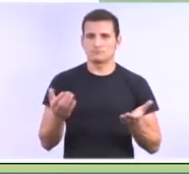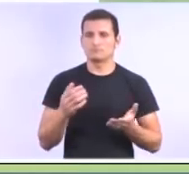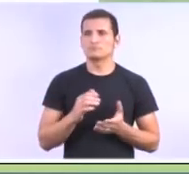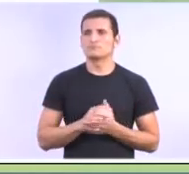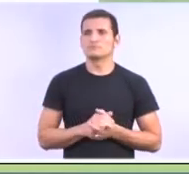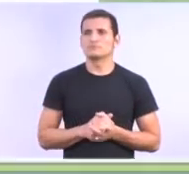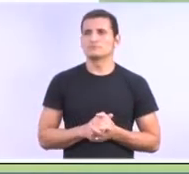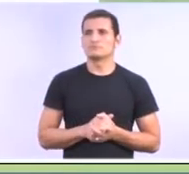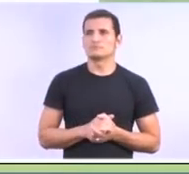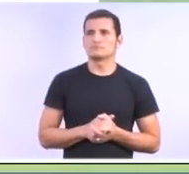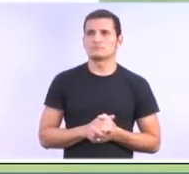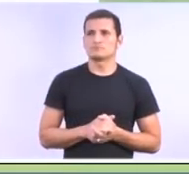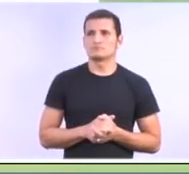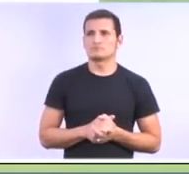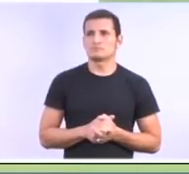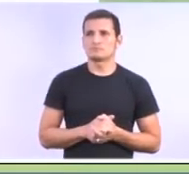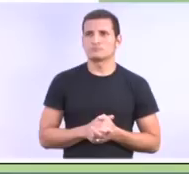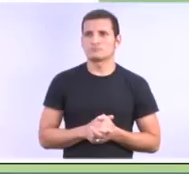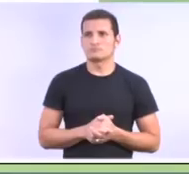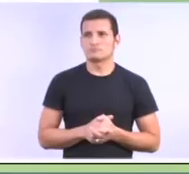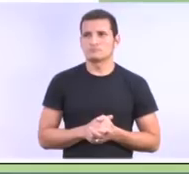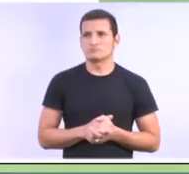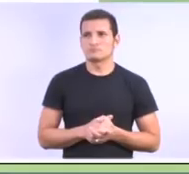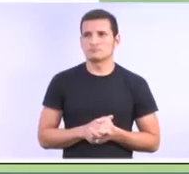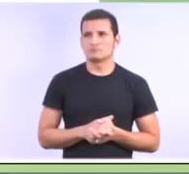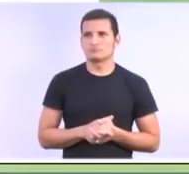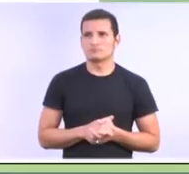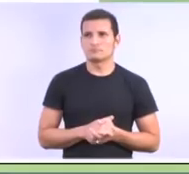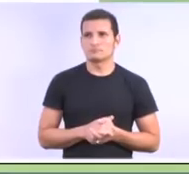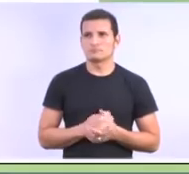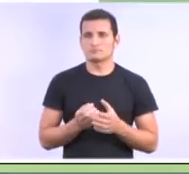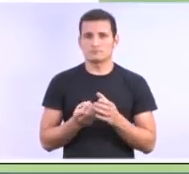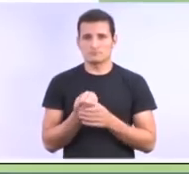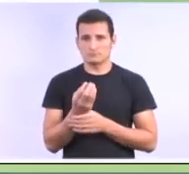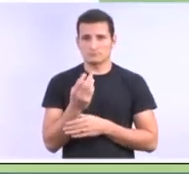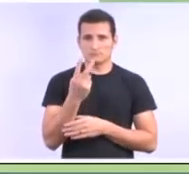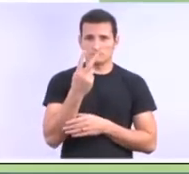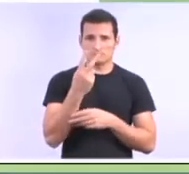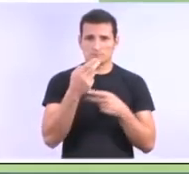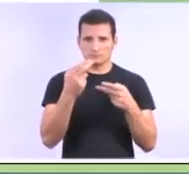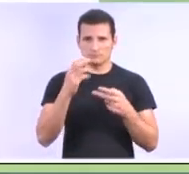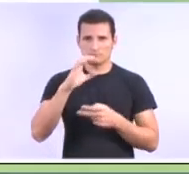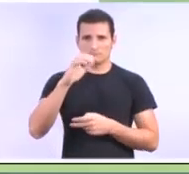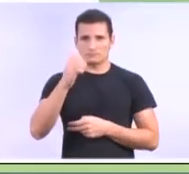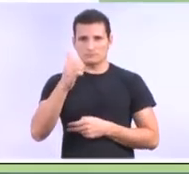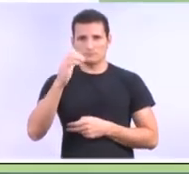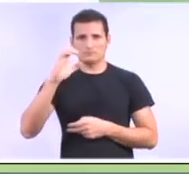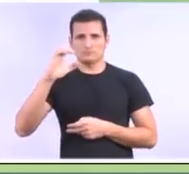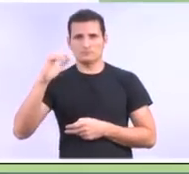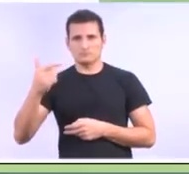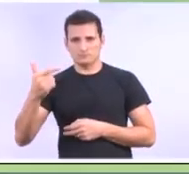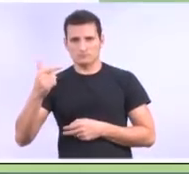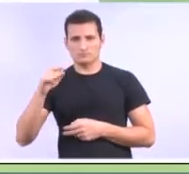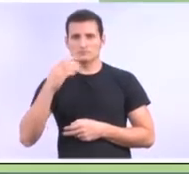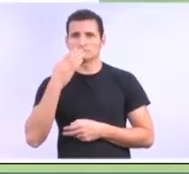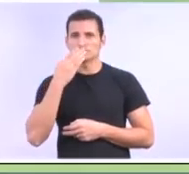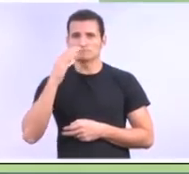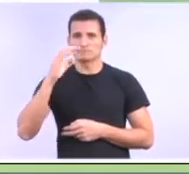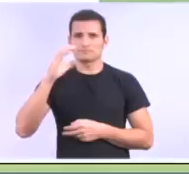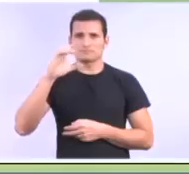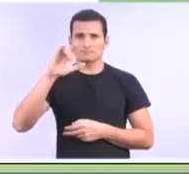mais alto nível. Nós criamos dois objetos, C1 e C2, que são do tipo